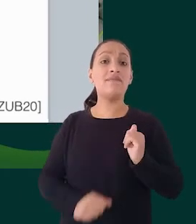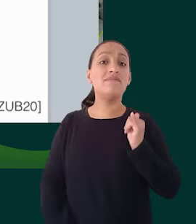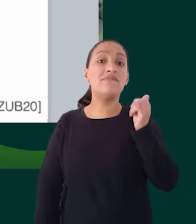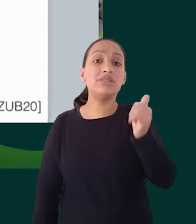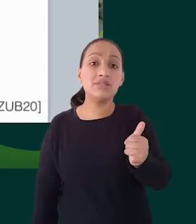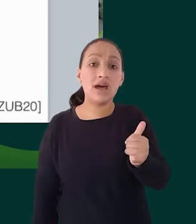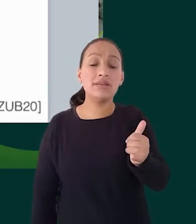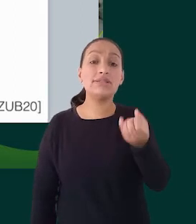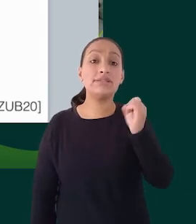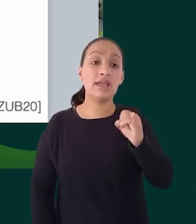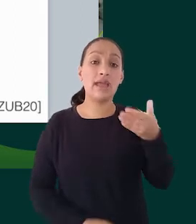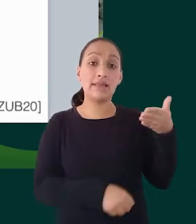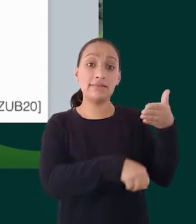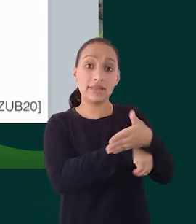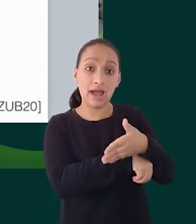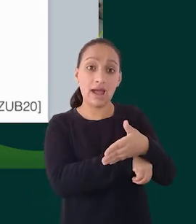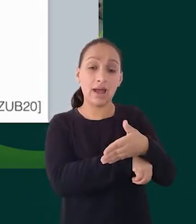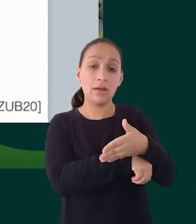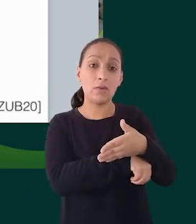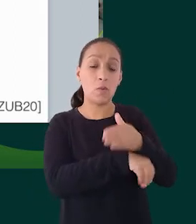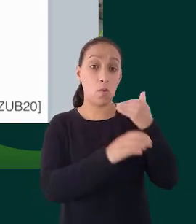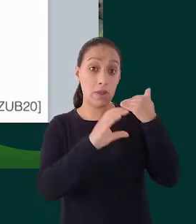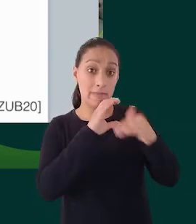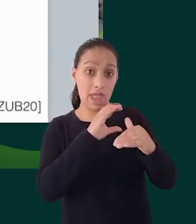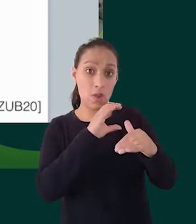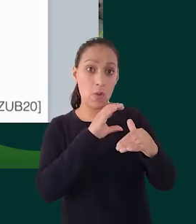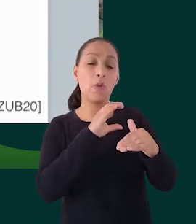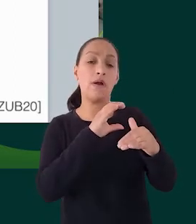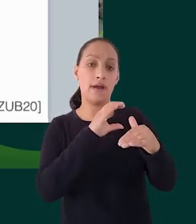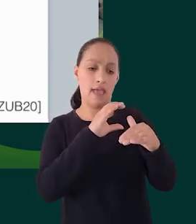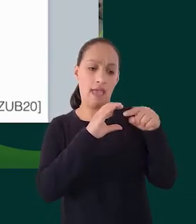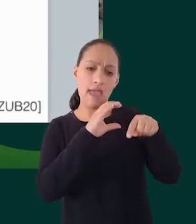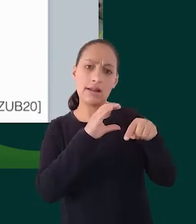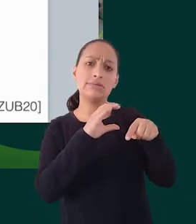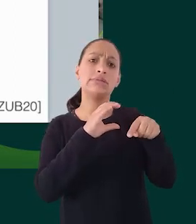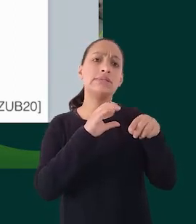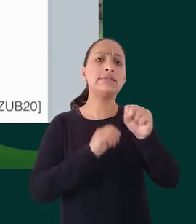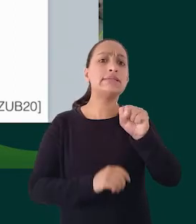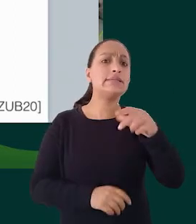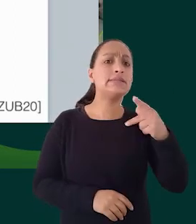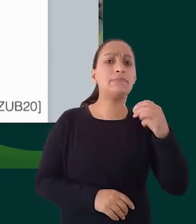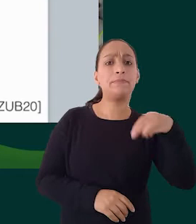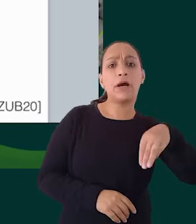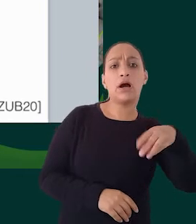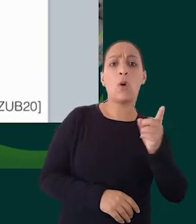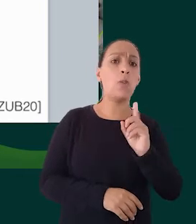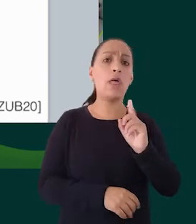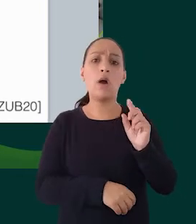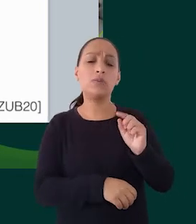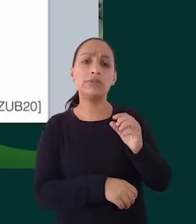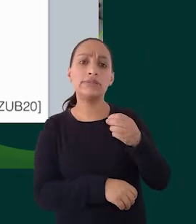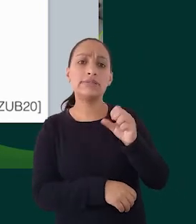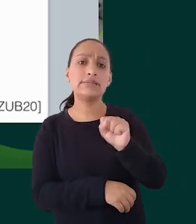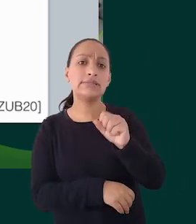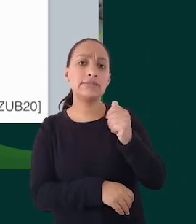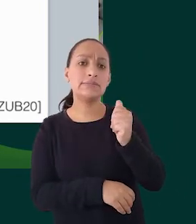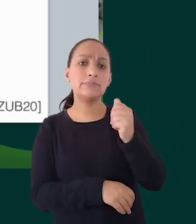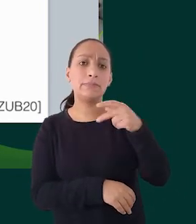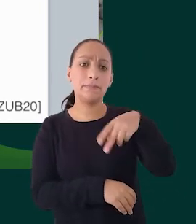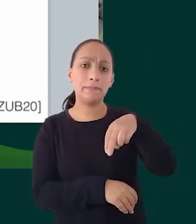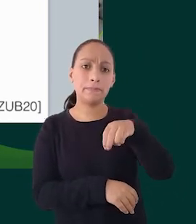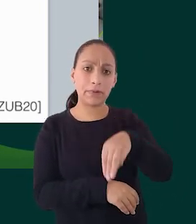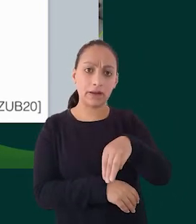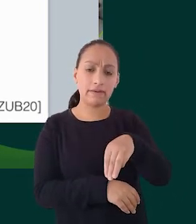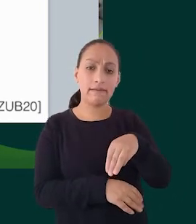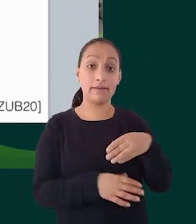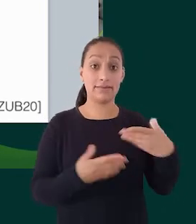se ao entrar um e-mail, perdão, se ele é spam ou não é spam. Então, os supervisionados, eles